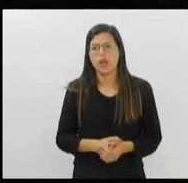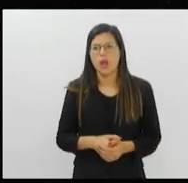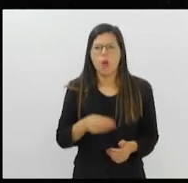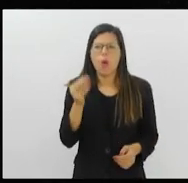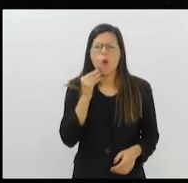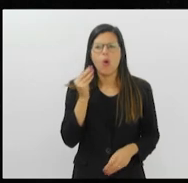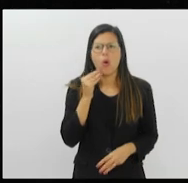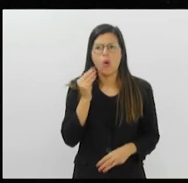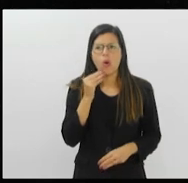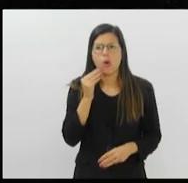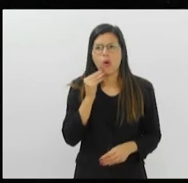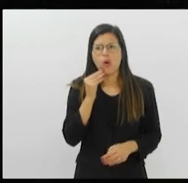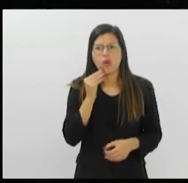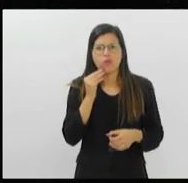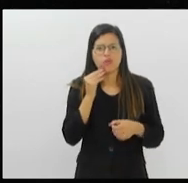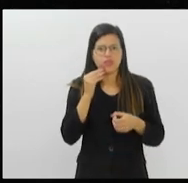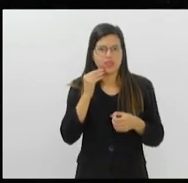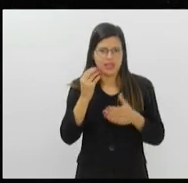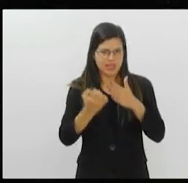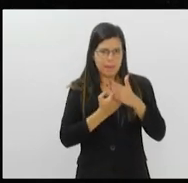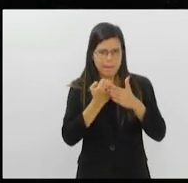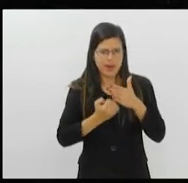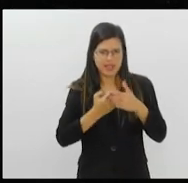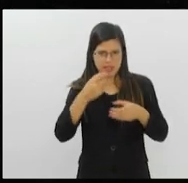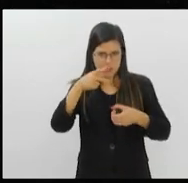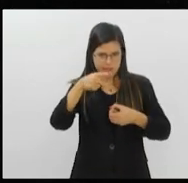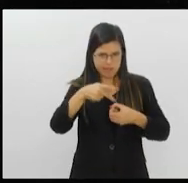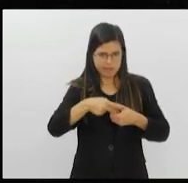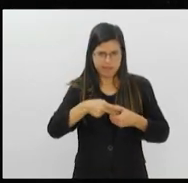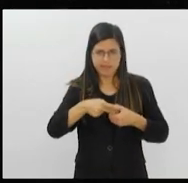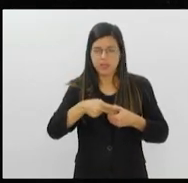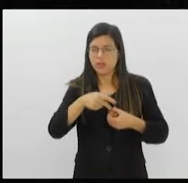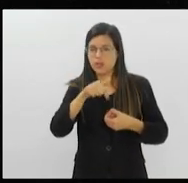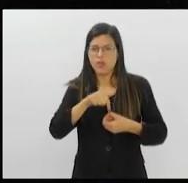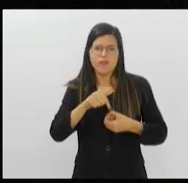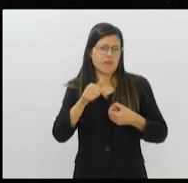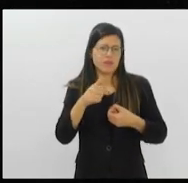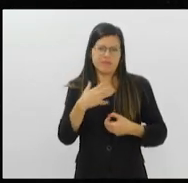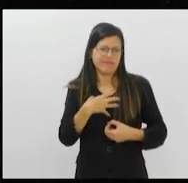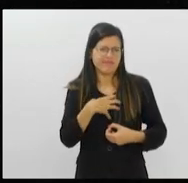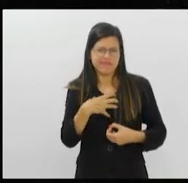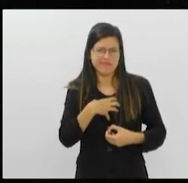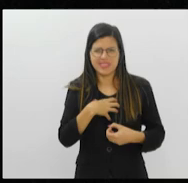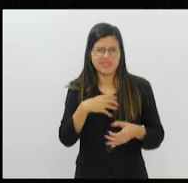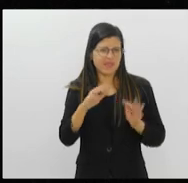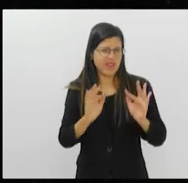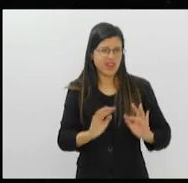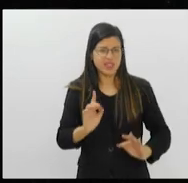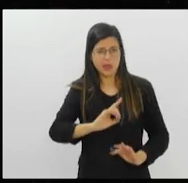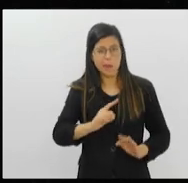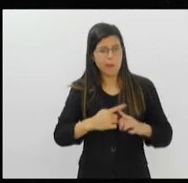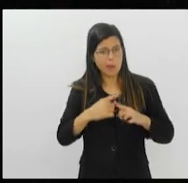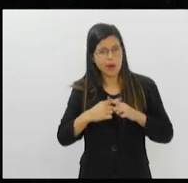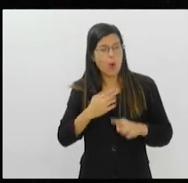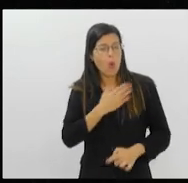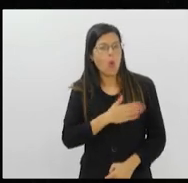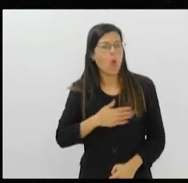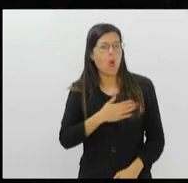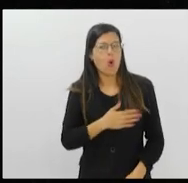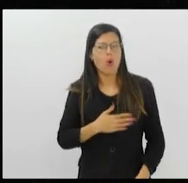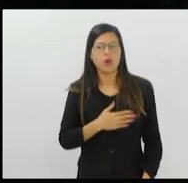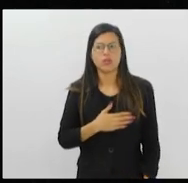não ficam felizes, porque ela gosta do gás, né? Porque quando